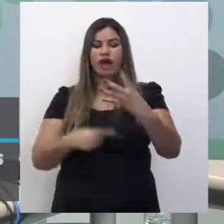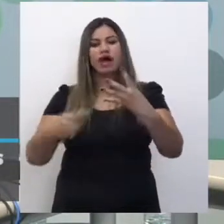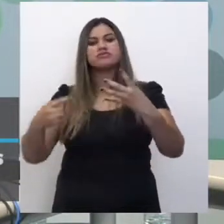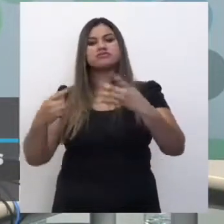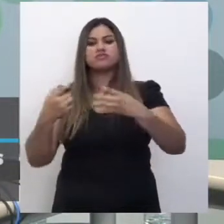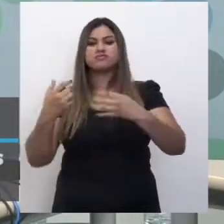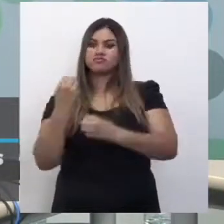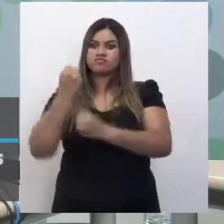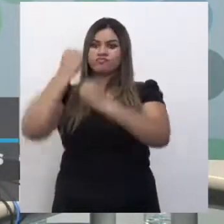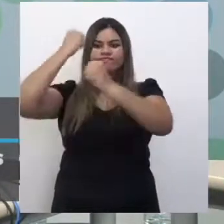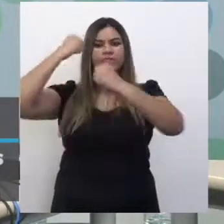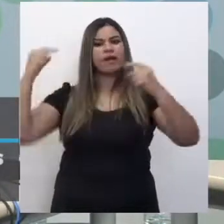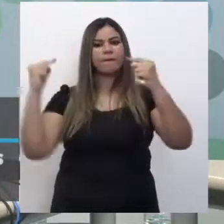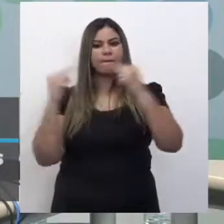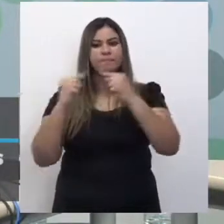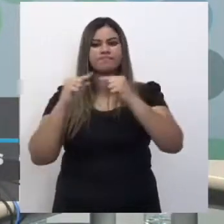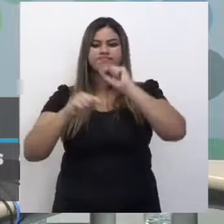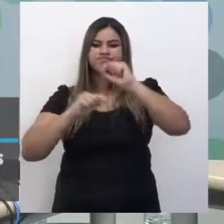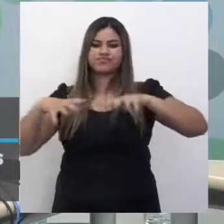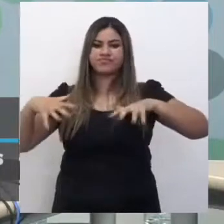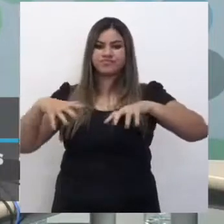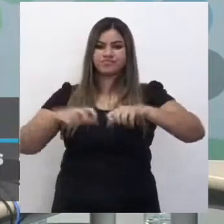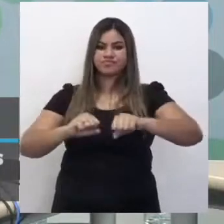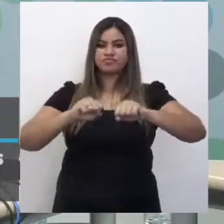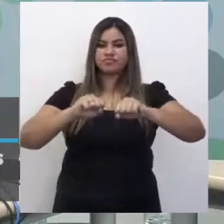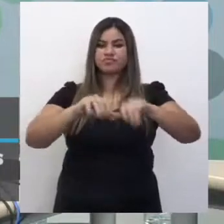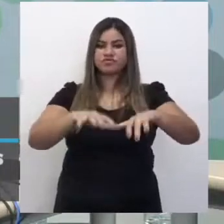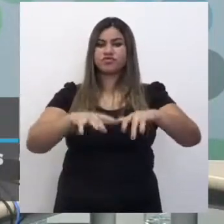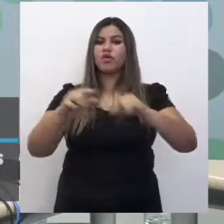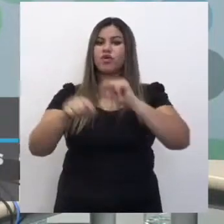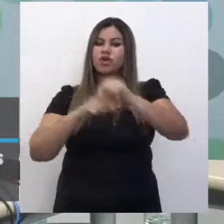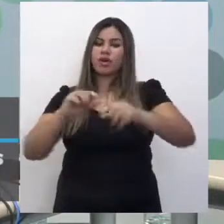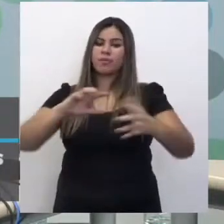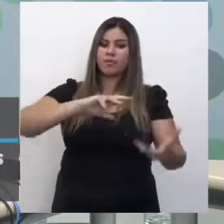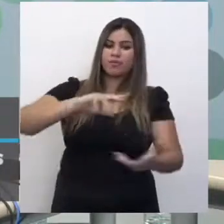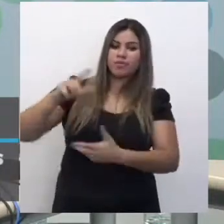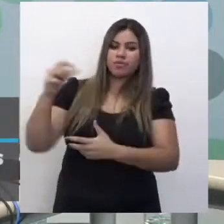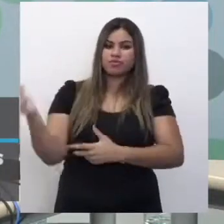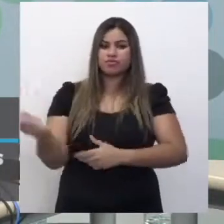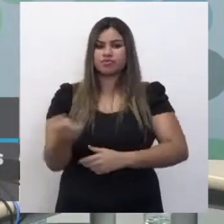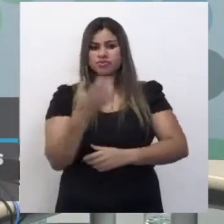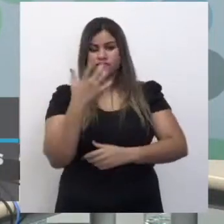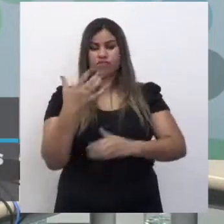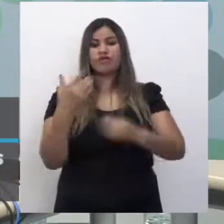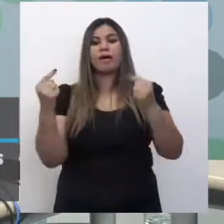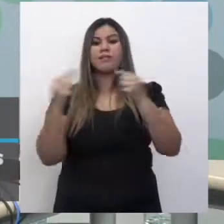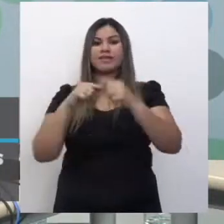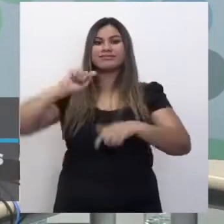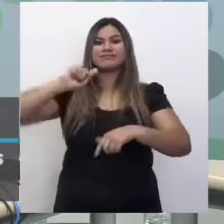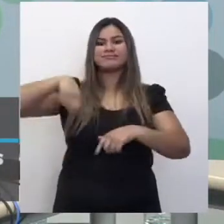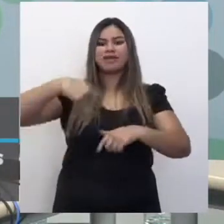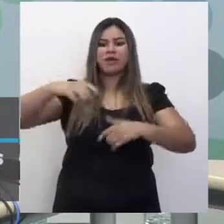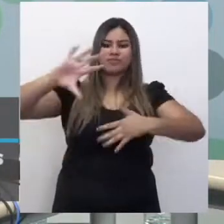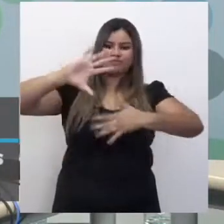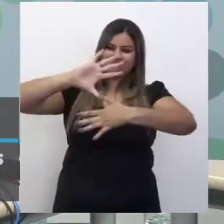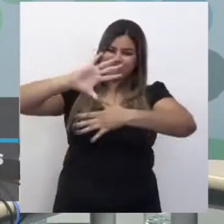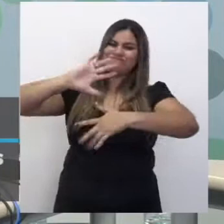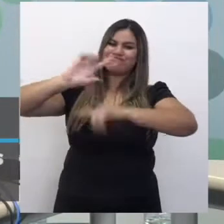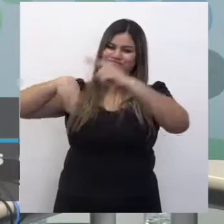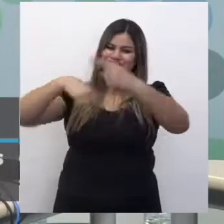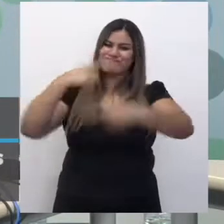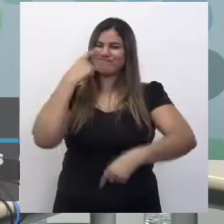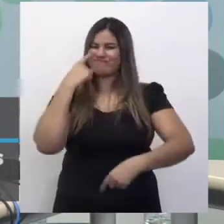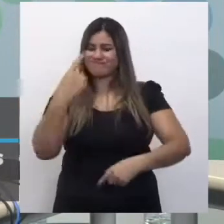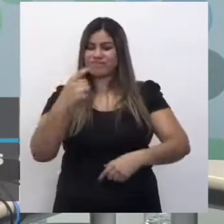vão, inclusive, colonizar o chamado Novo Mundo, posteriormente, a América, tá? Que aí esse é assunto que vocês